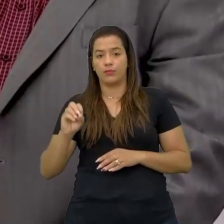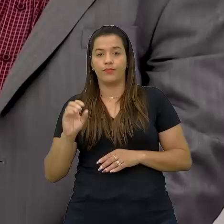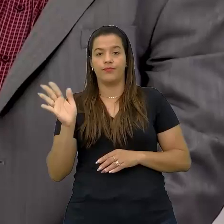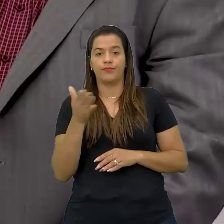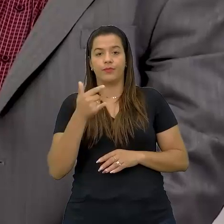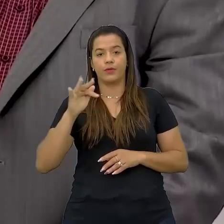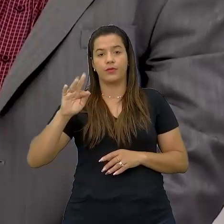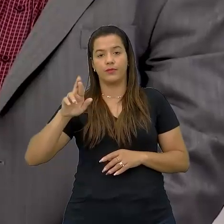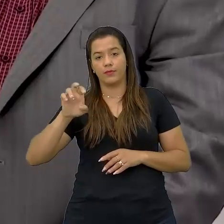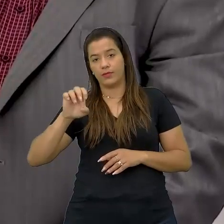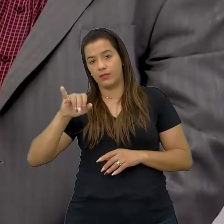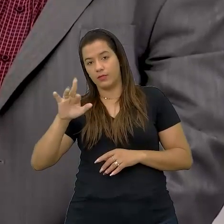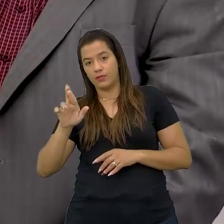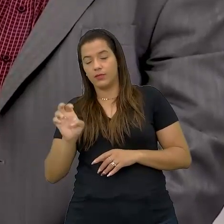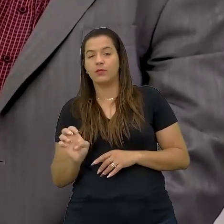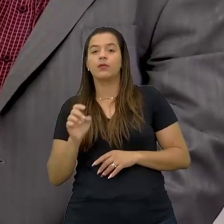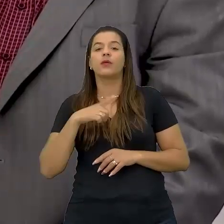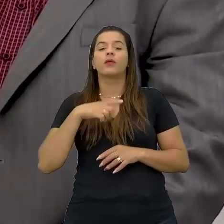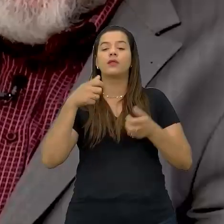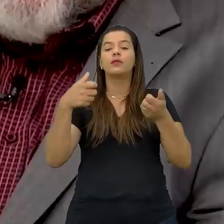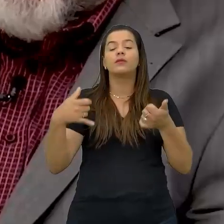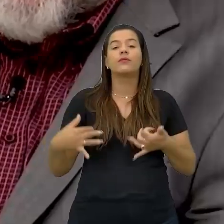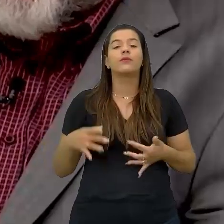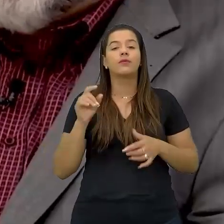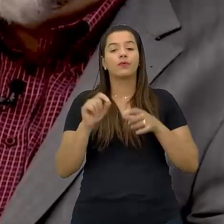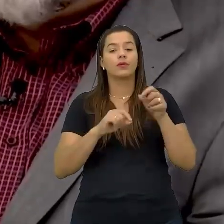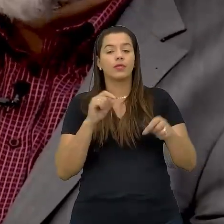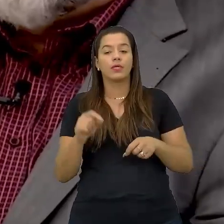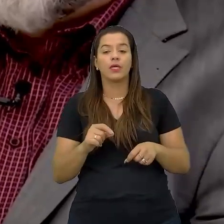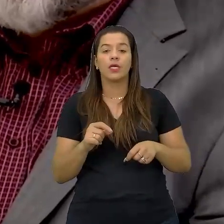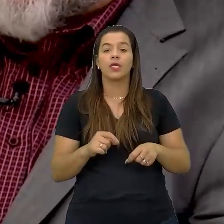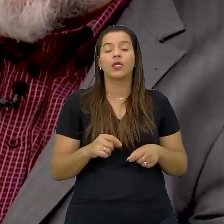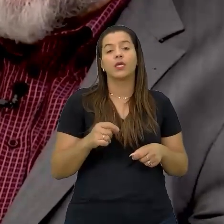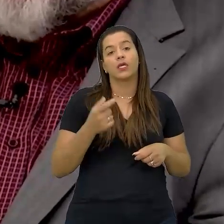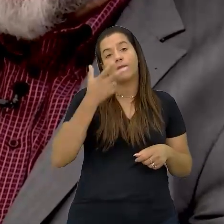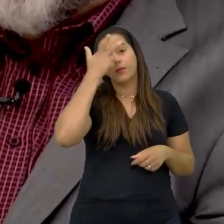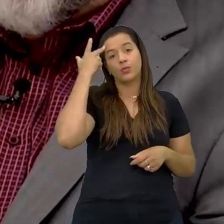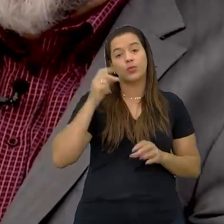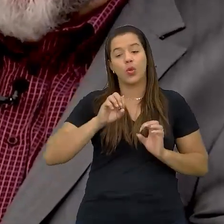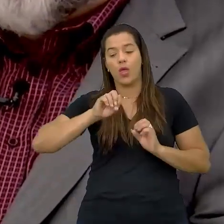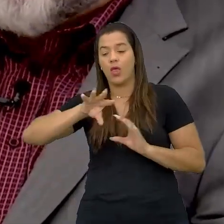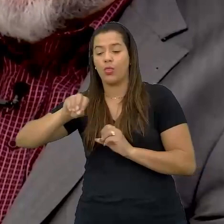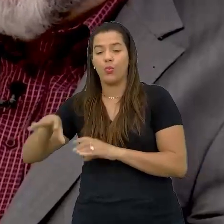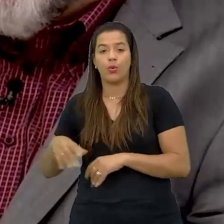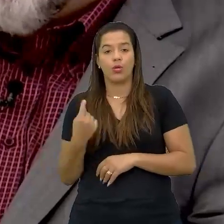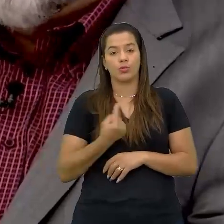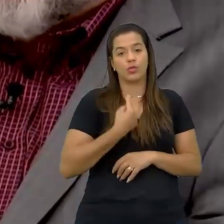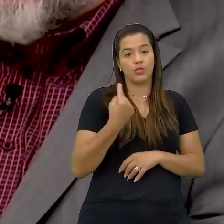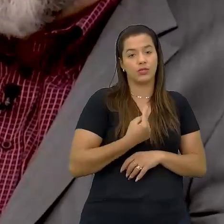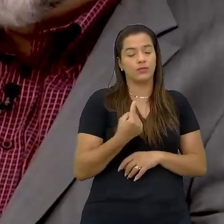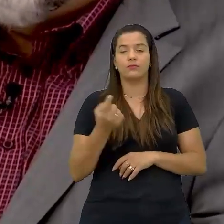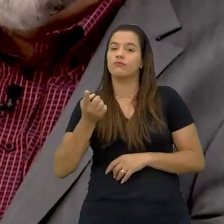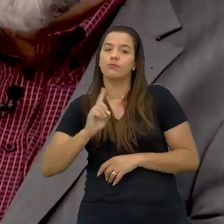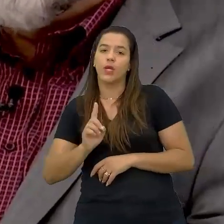hoje é mal interpretado por alguns, esse subtítulo é Ninguém educa ninguém, ninguém se educa sozinho. Os homens e as